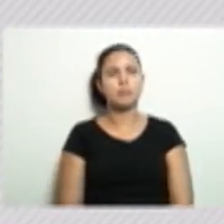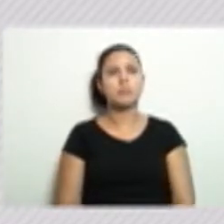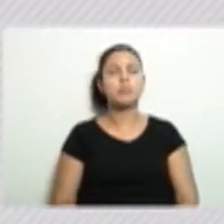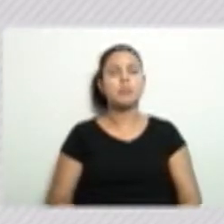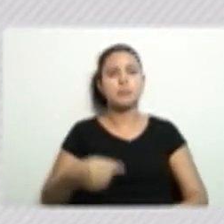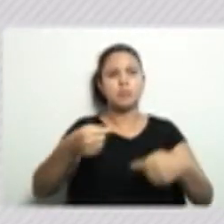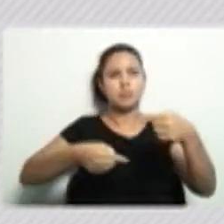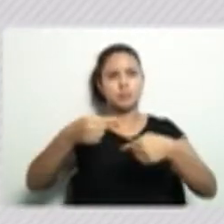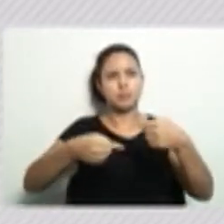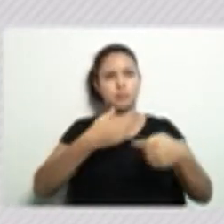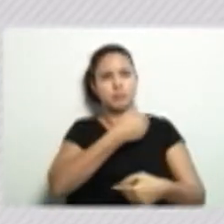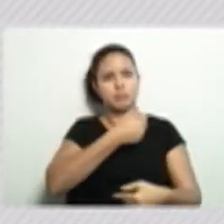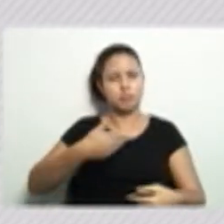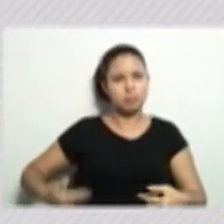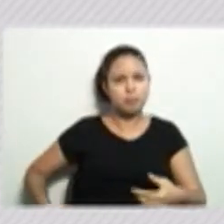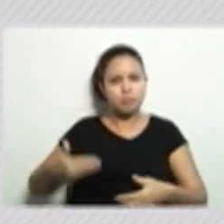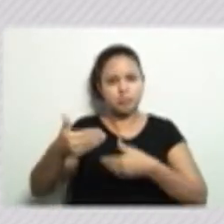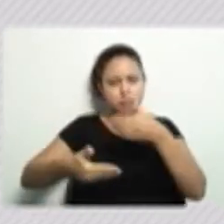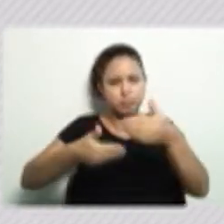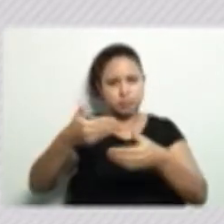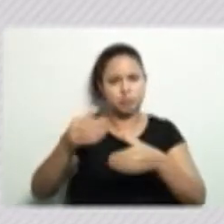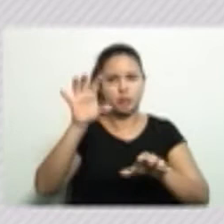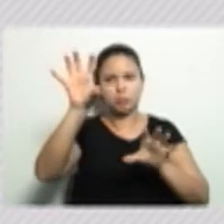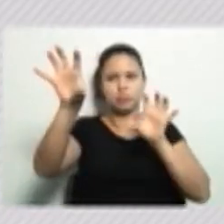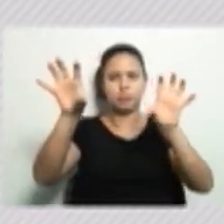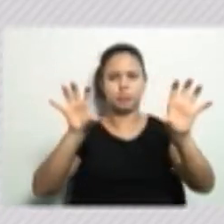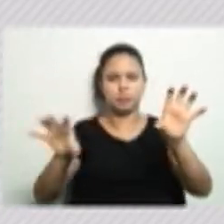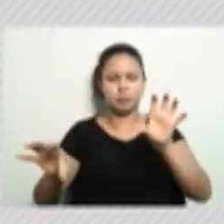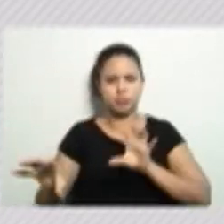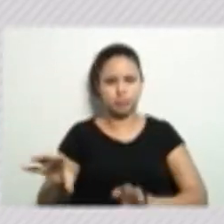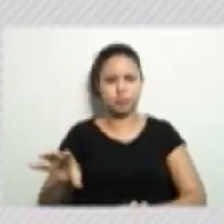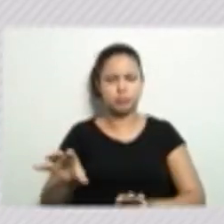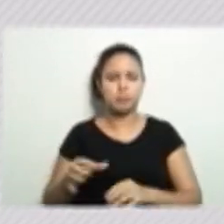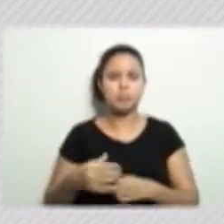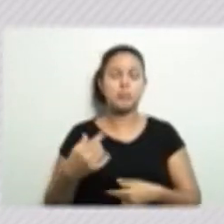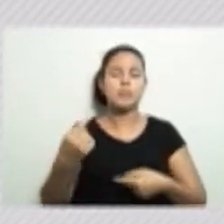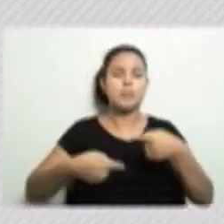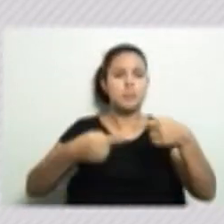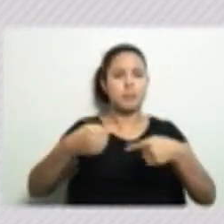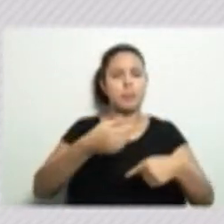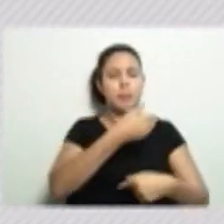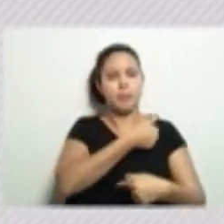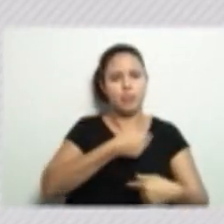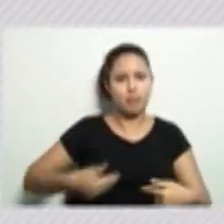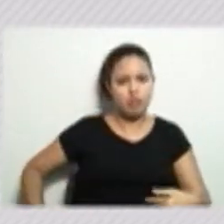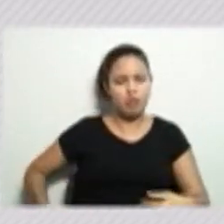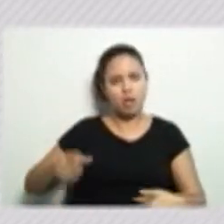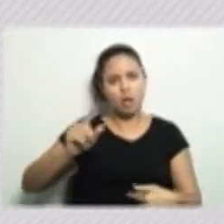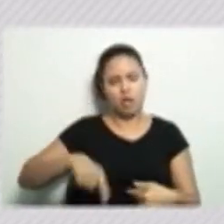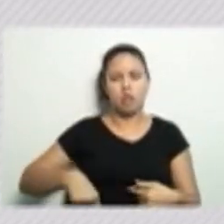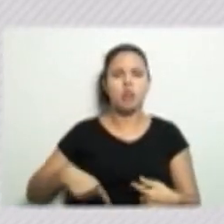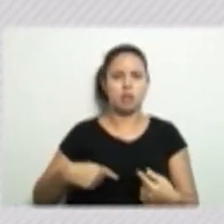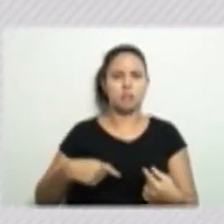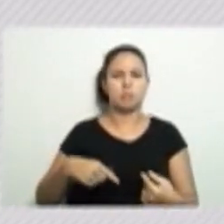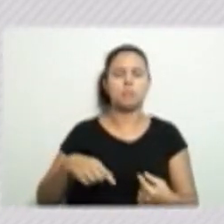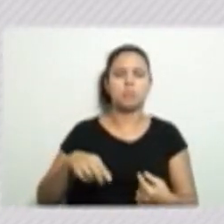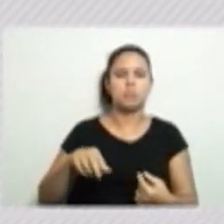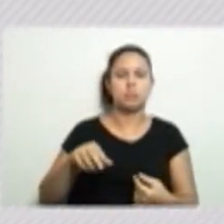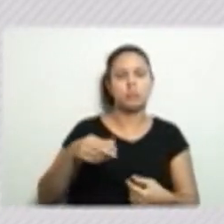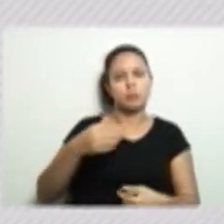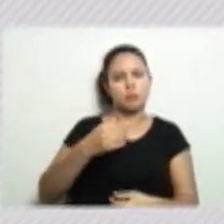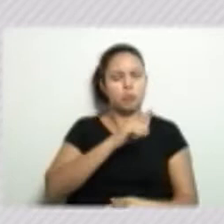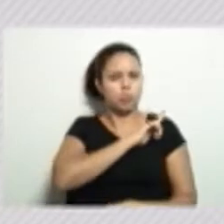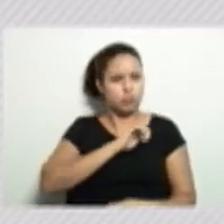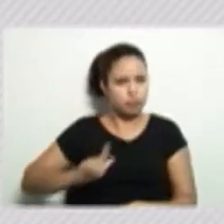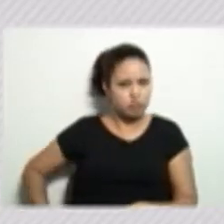Políticas públicas de desenvolvimento regional. Políticas públicas são ações dos governos federal, estaduais